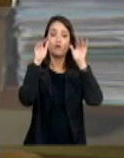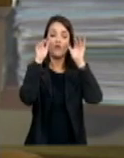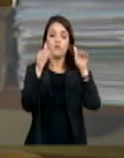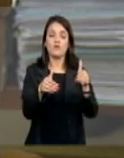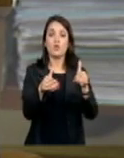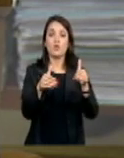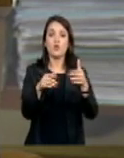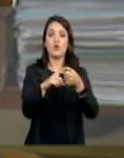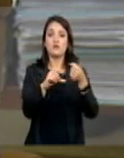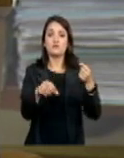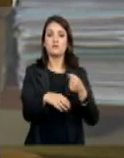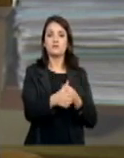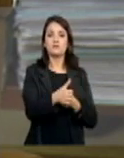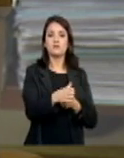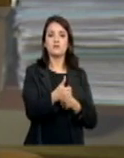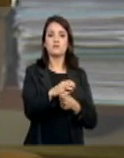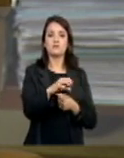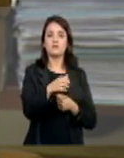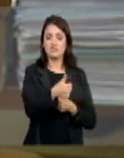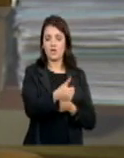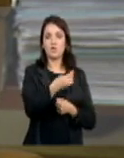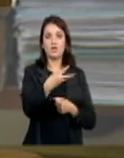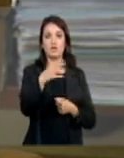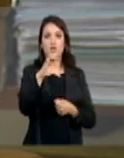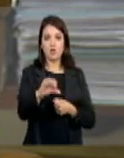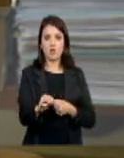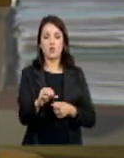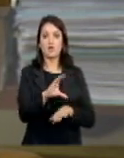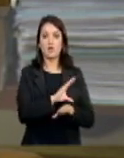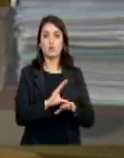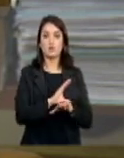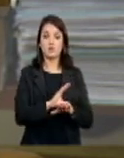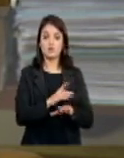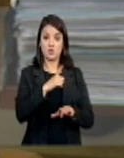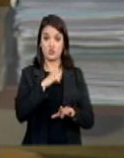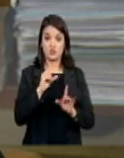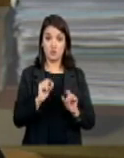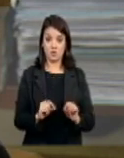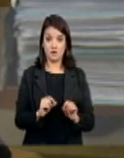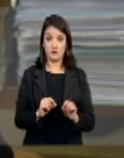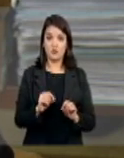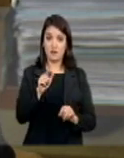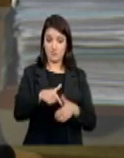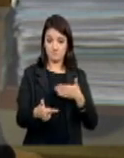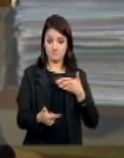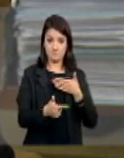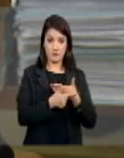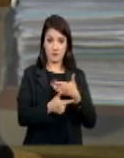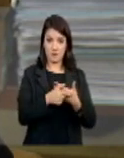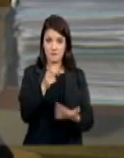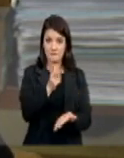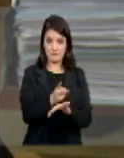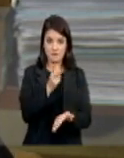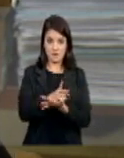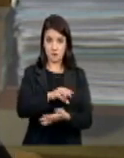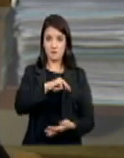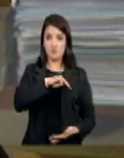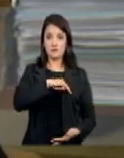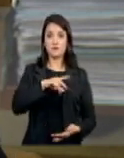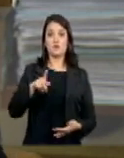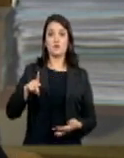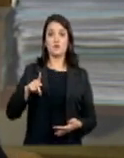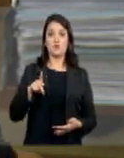1º da canção da república que estabeleceu como função institucional do ministério público o